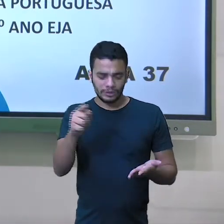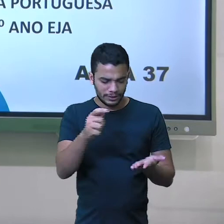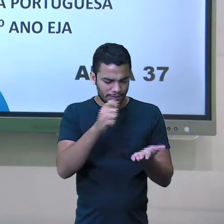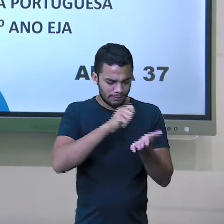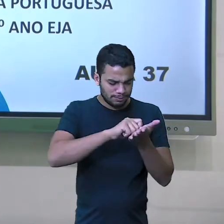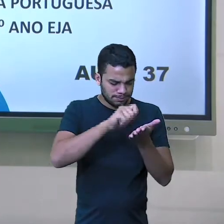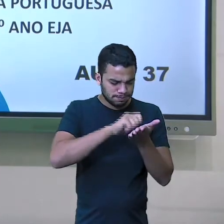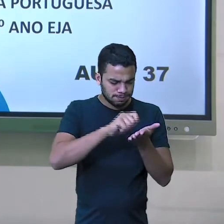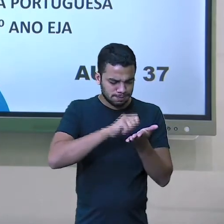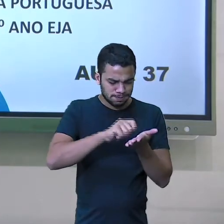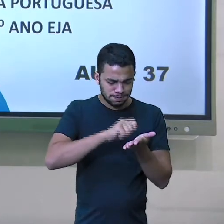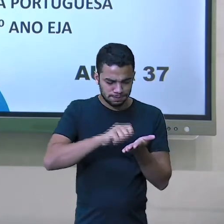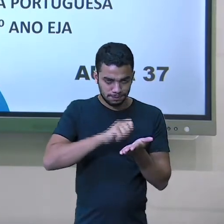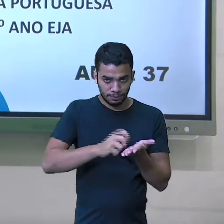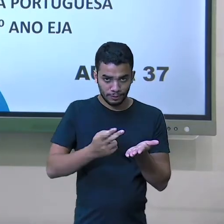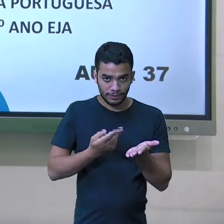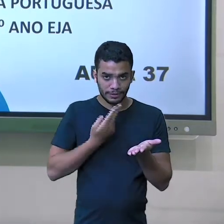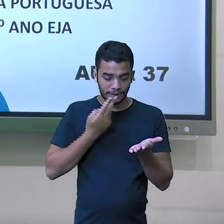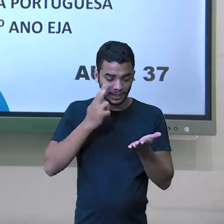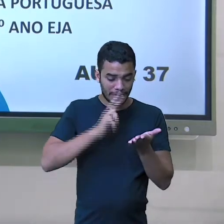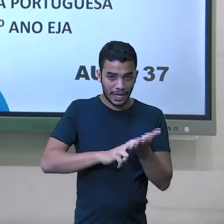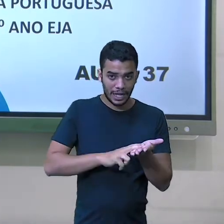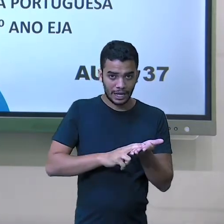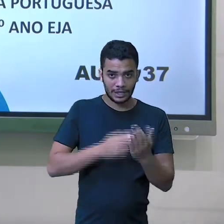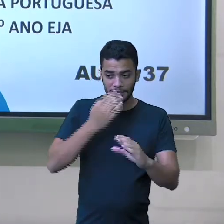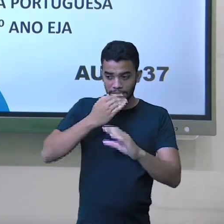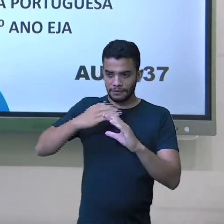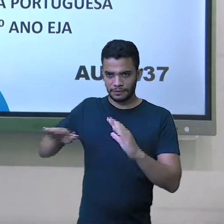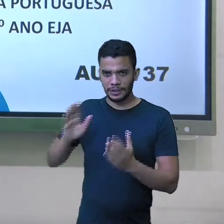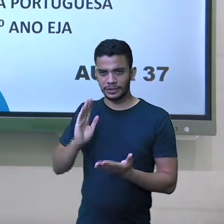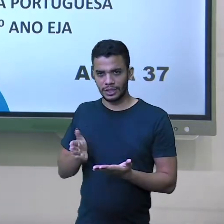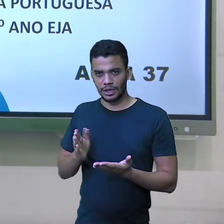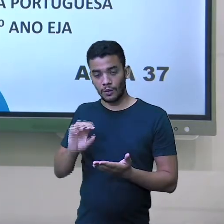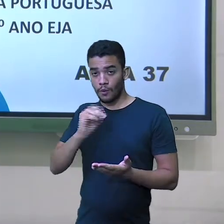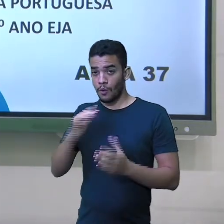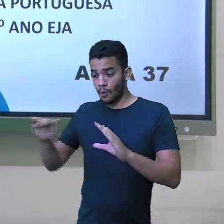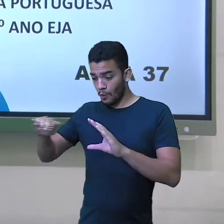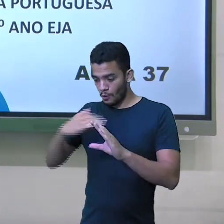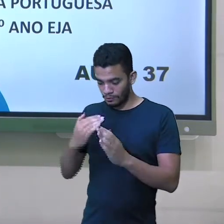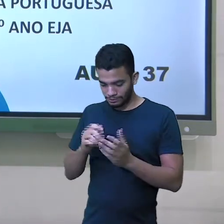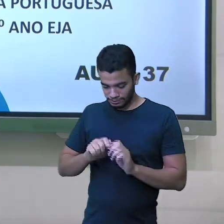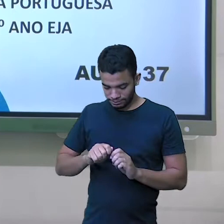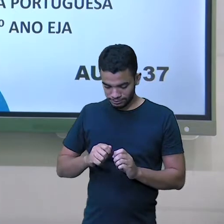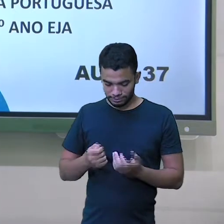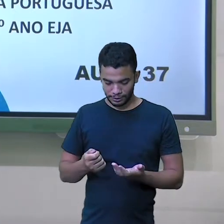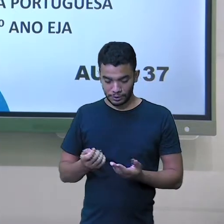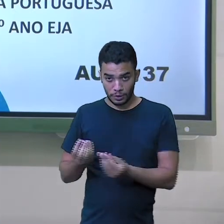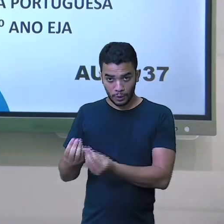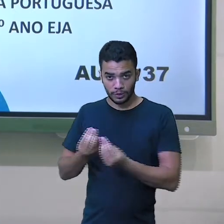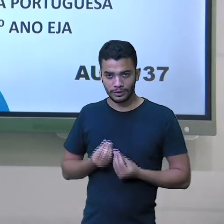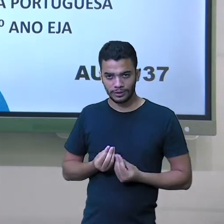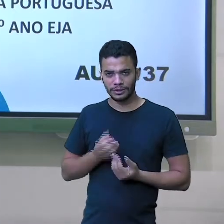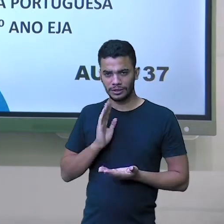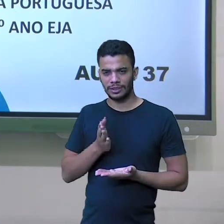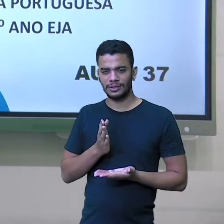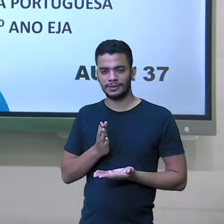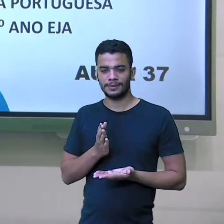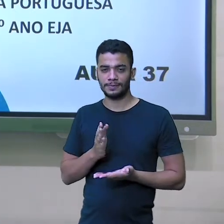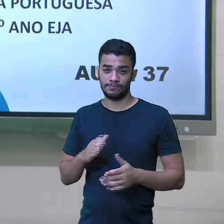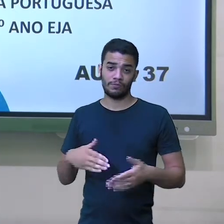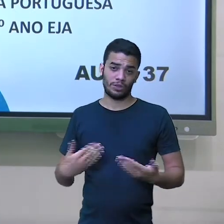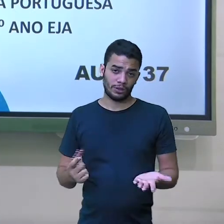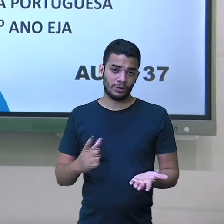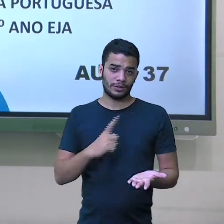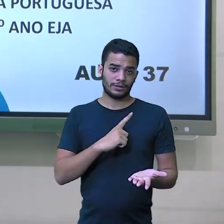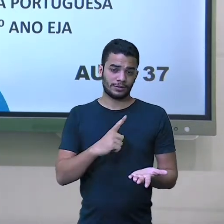de carta? Nós temos inúmeras cartas, não é mesmo? Nós temos aquelas cartas que enviamos, que